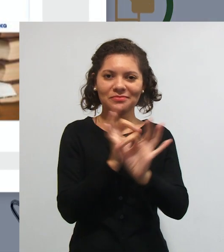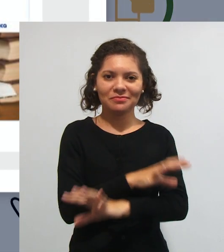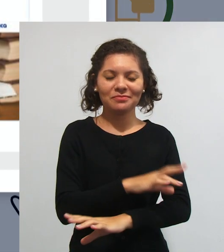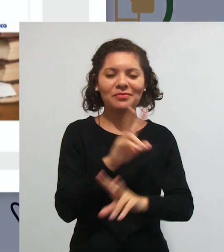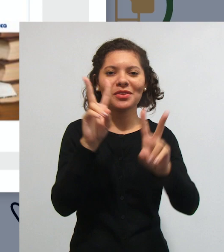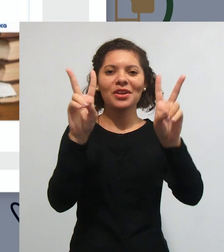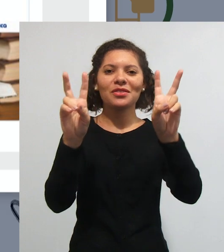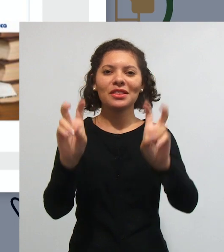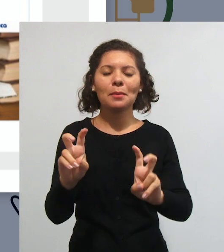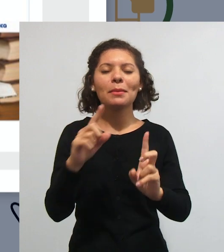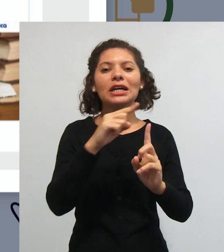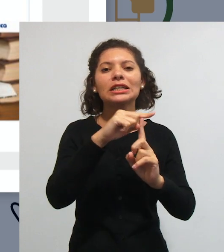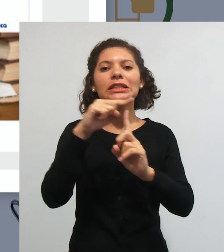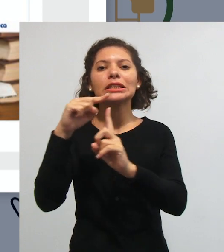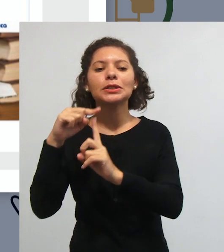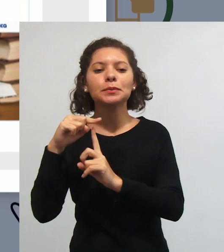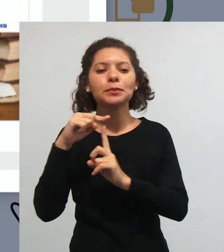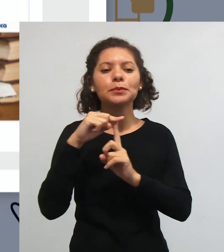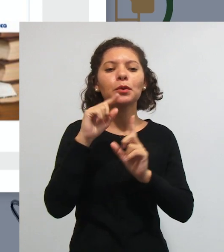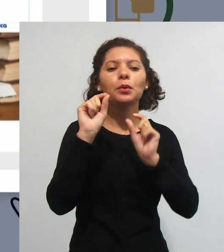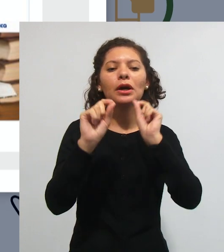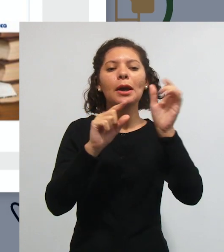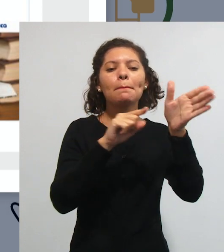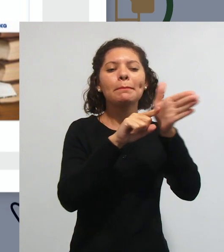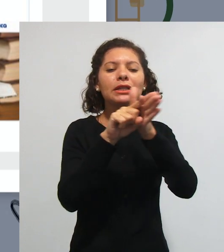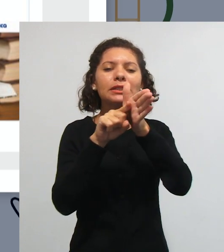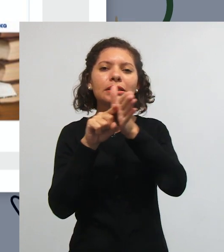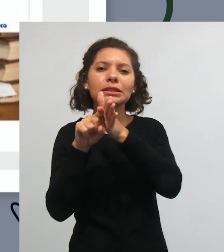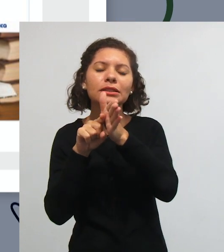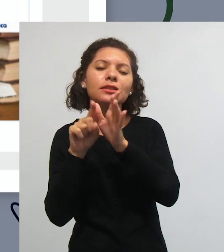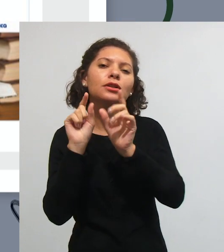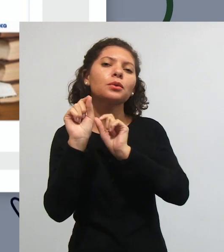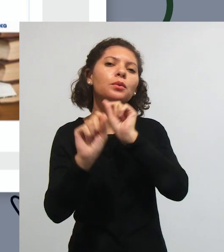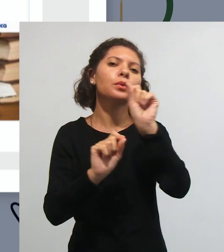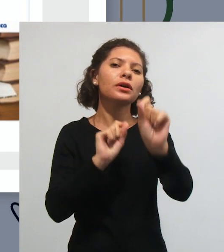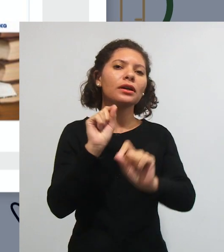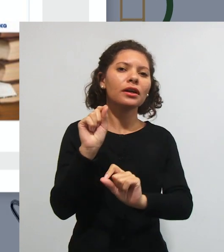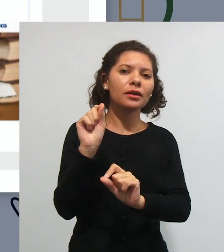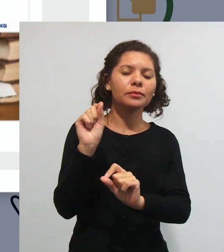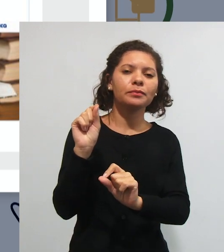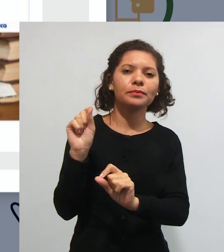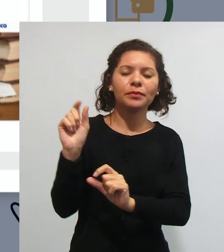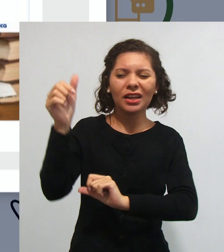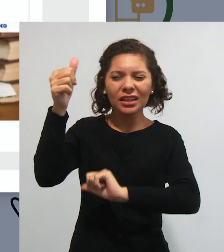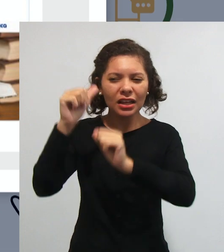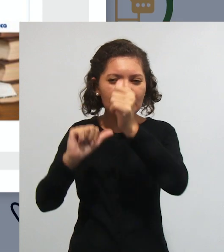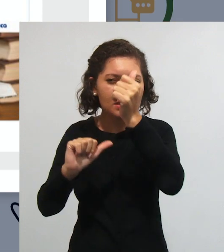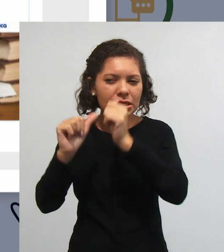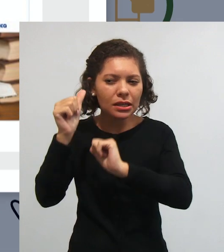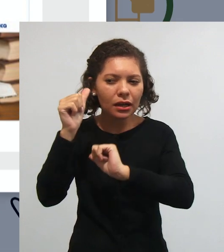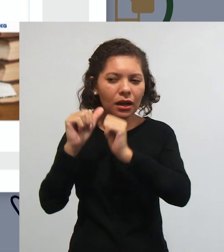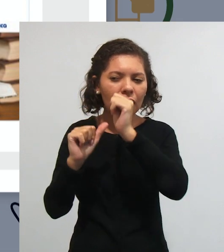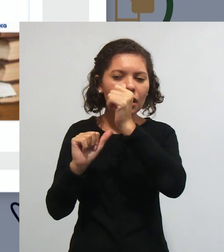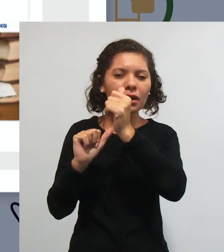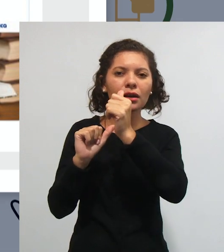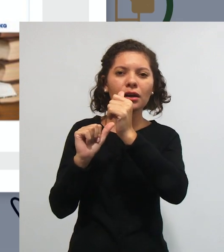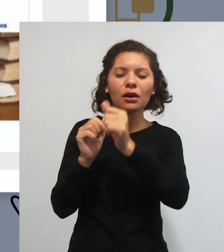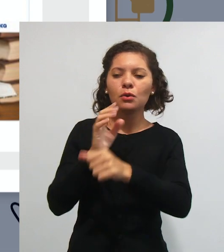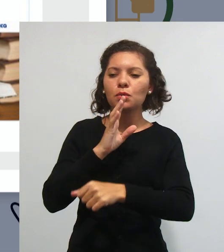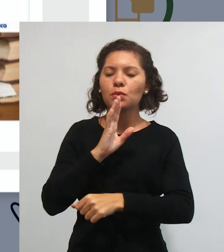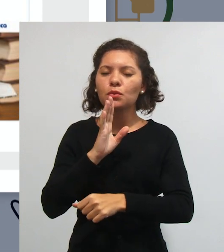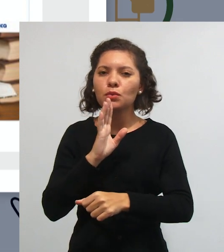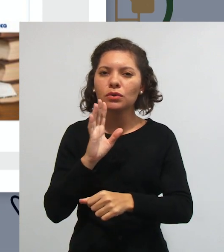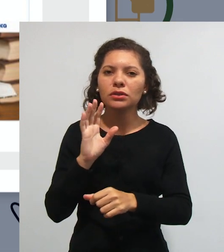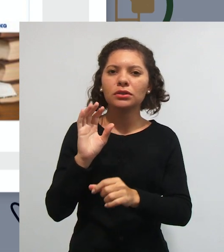é exploratória, ou seja, pretende examinar, analisar, estudar,